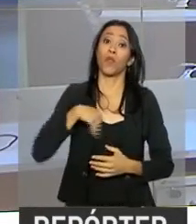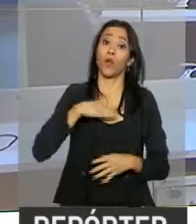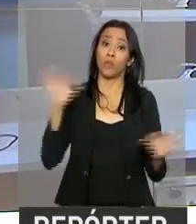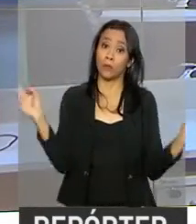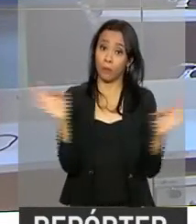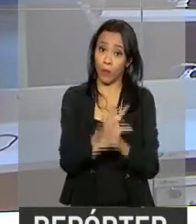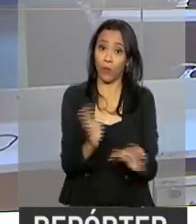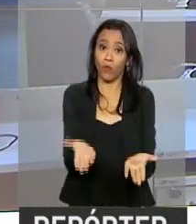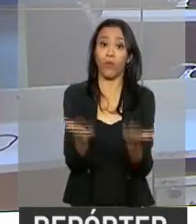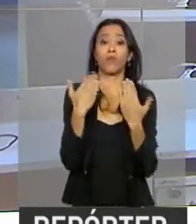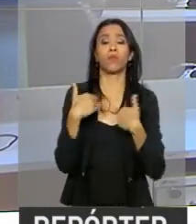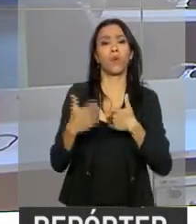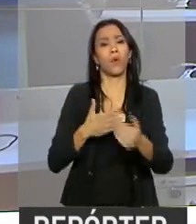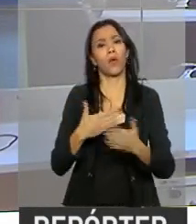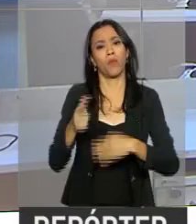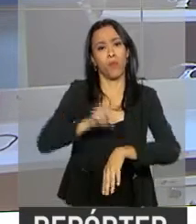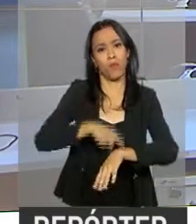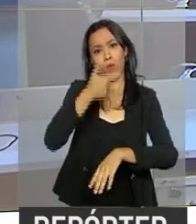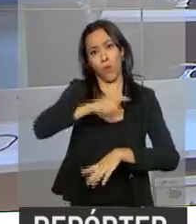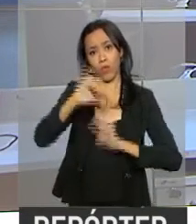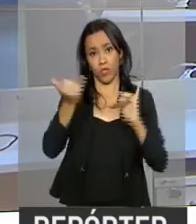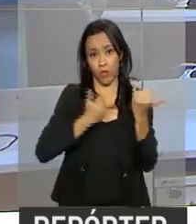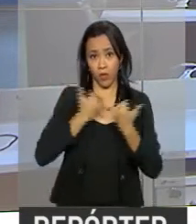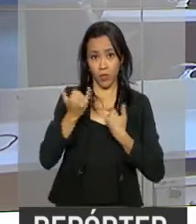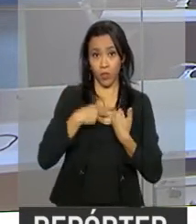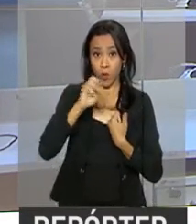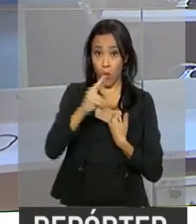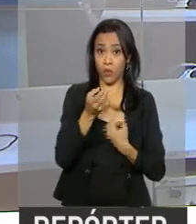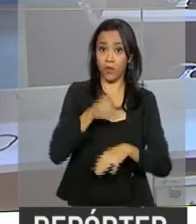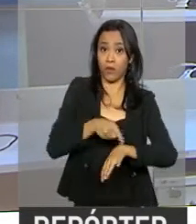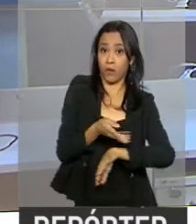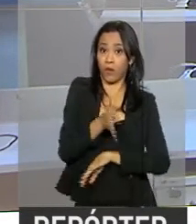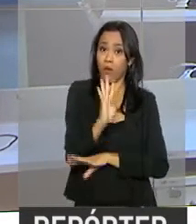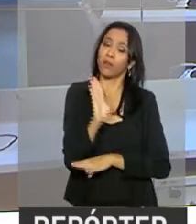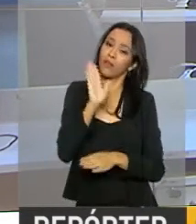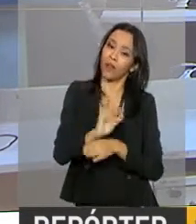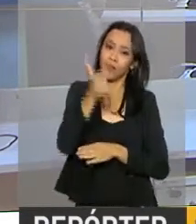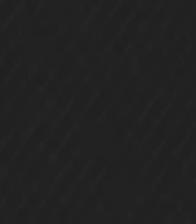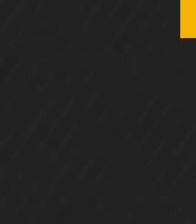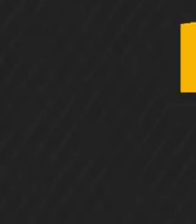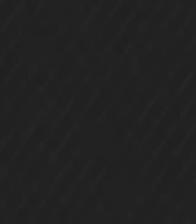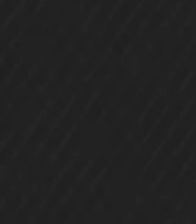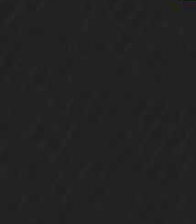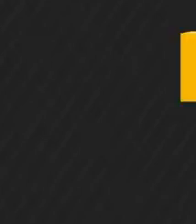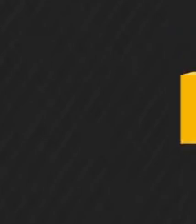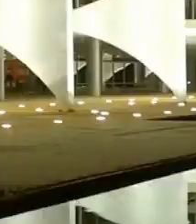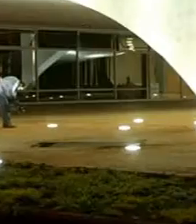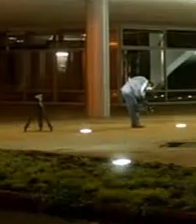Voltamos a qualquer momento com outras informações ou às 16h na próxima edição do Repórter NBR.